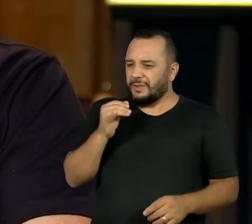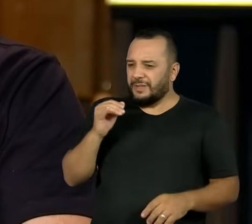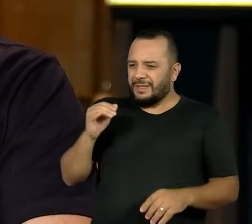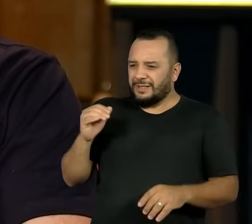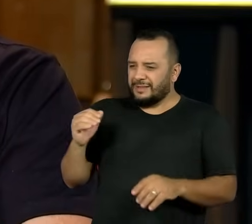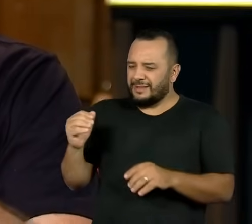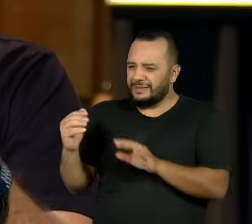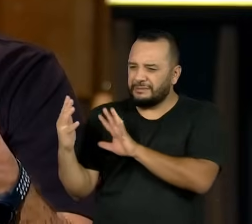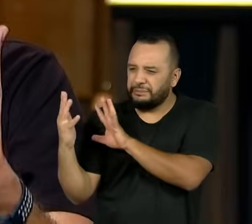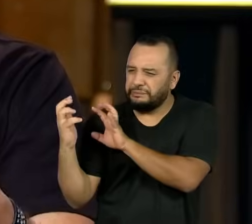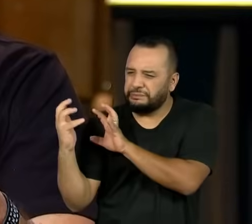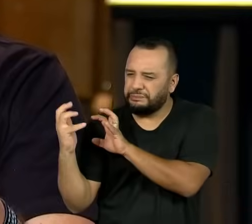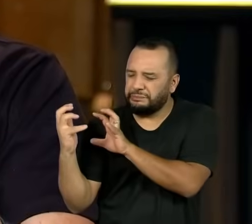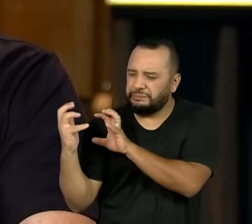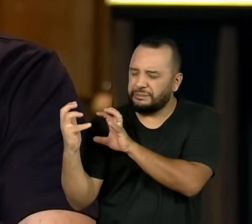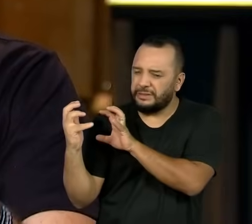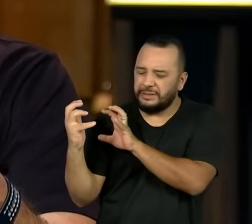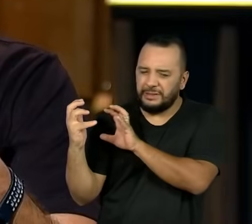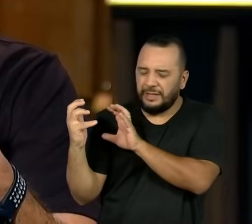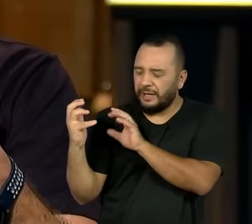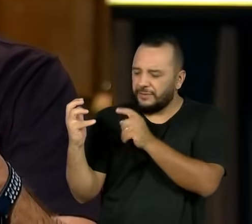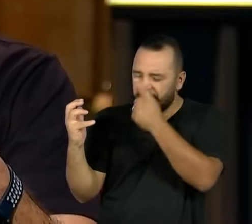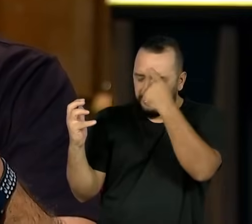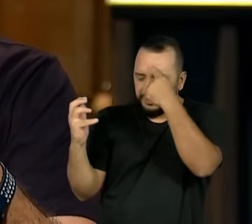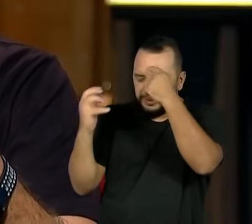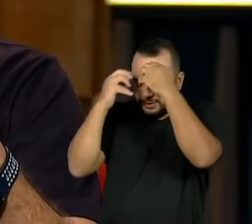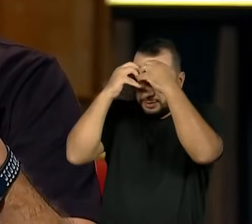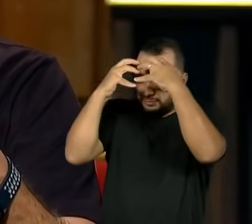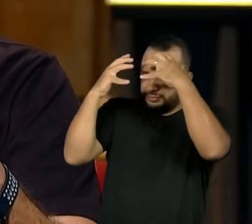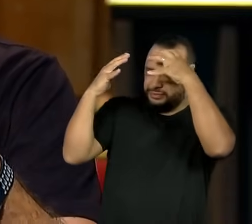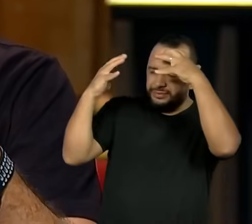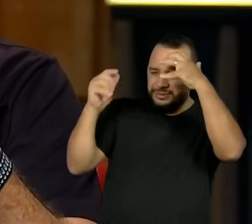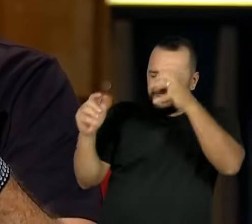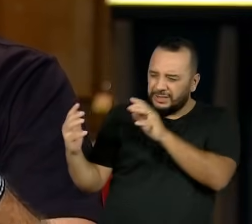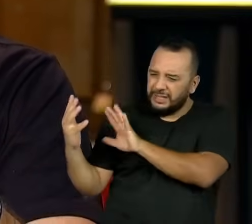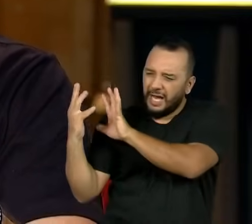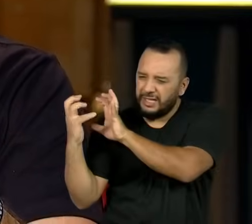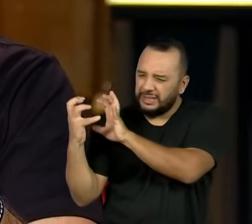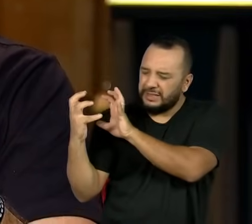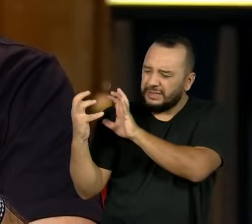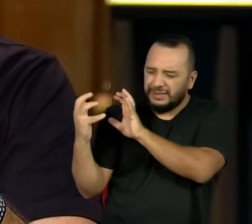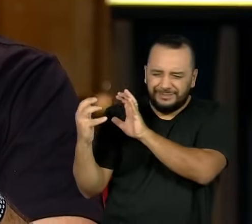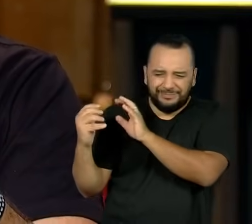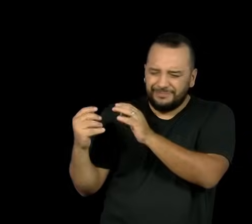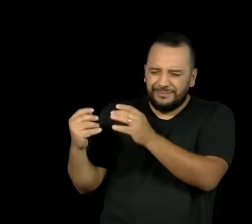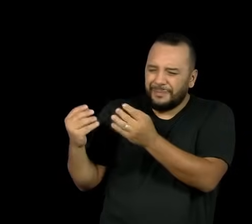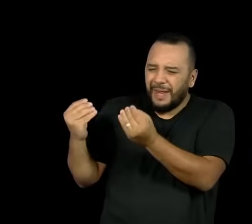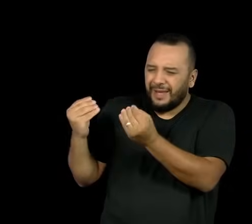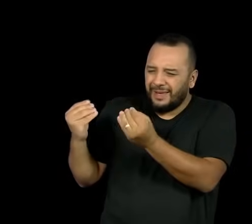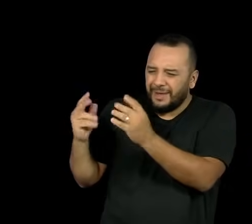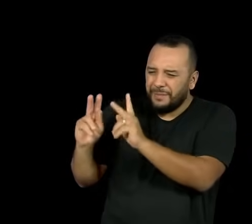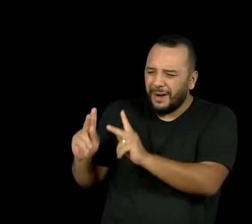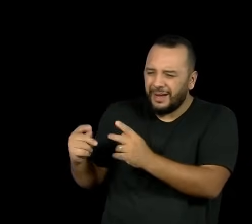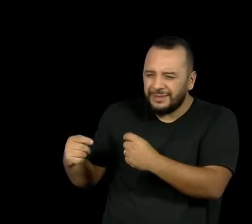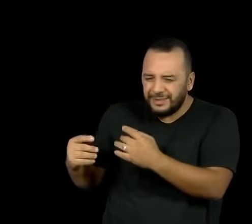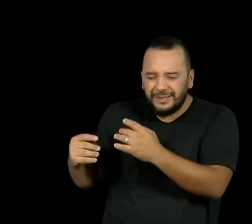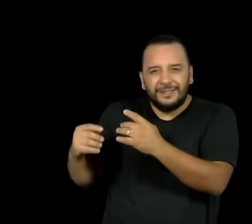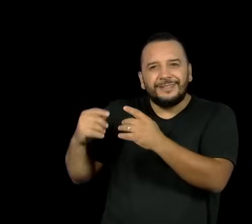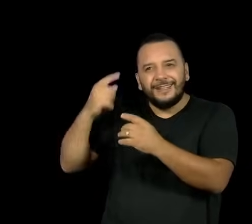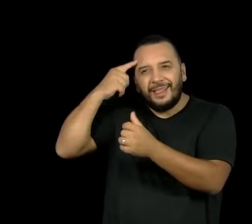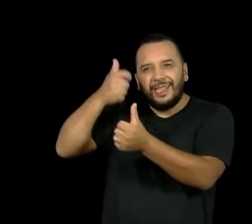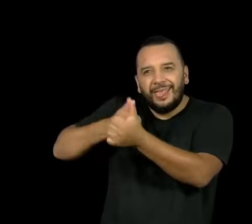naquele momento. Aquela relação aparece com muita clareza. Então, o pensamento ganha muita clareza. Eu já tive essa experiência